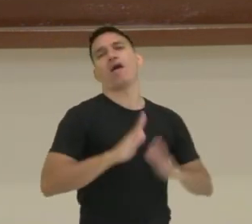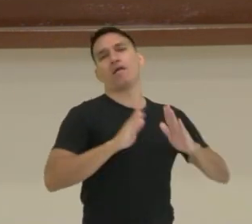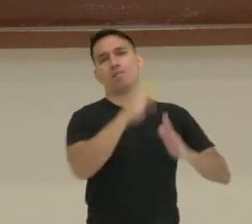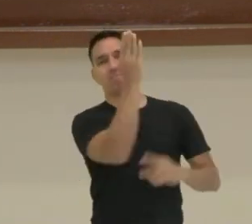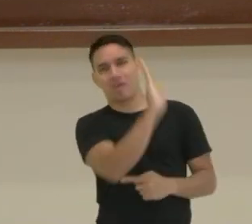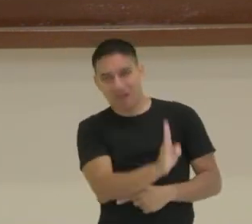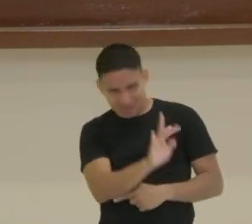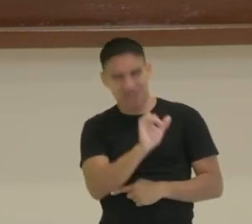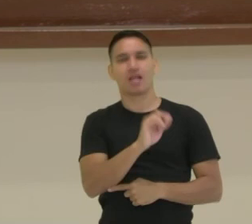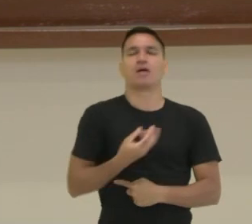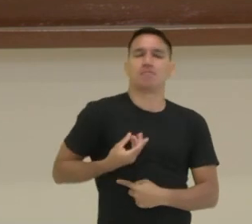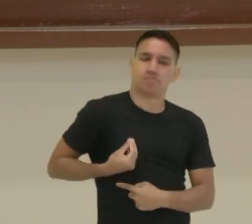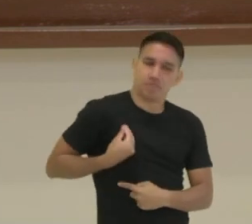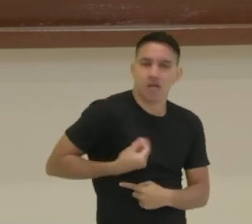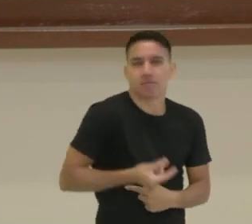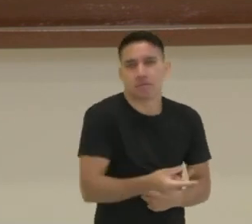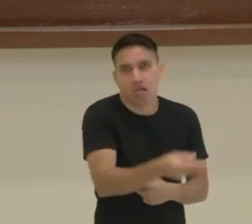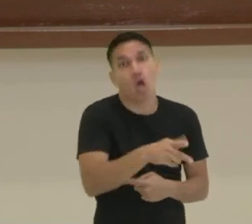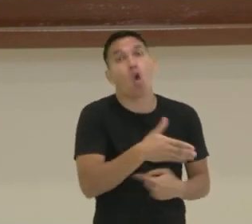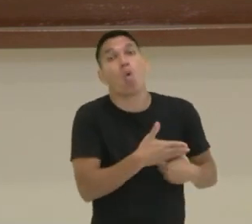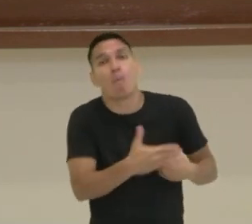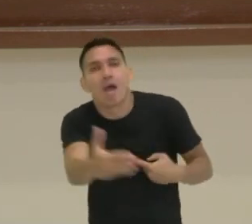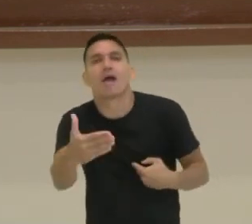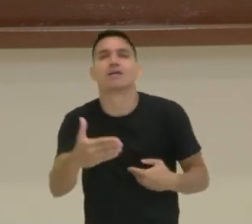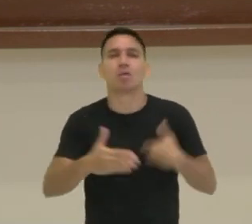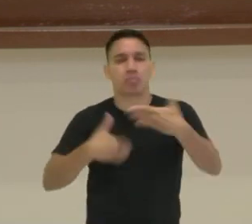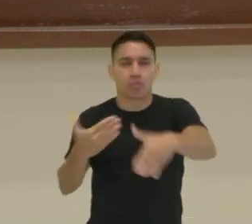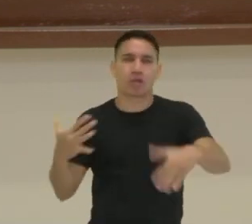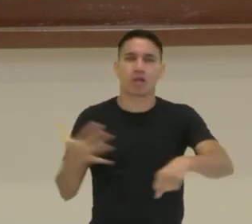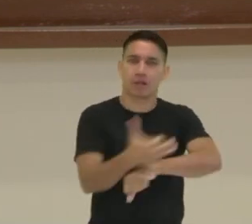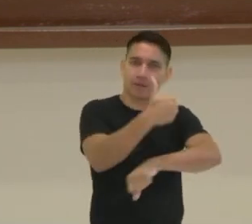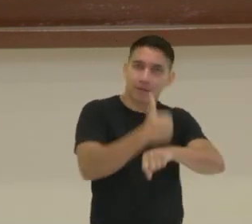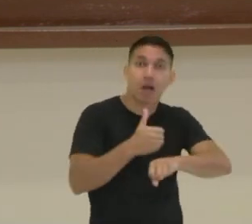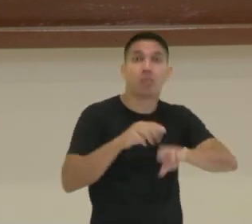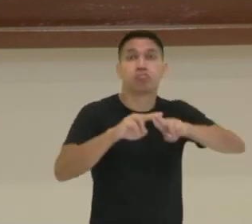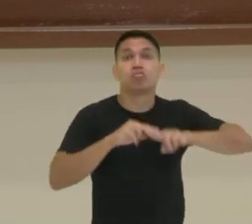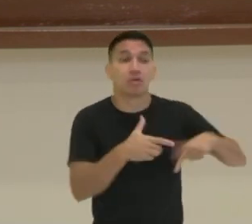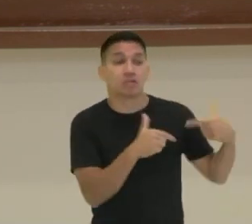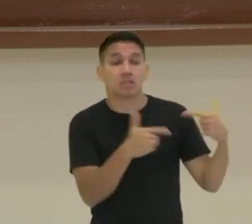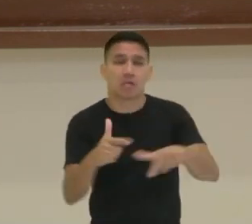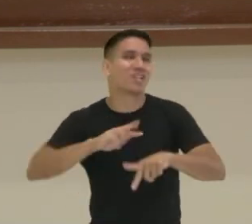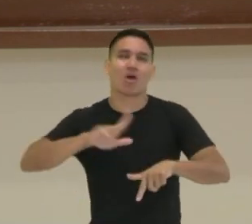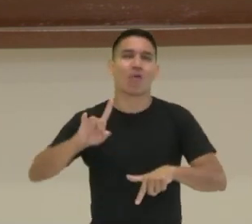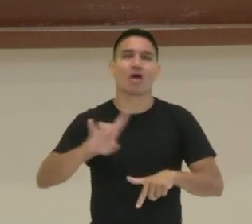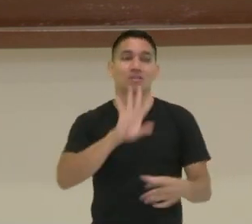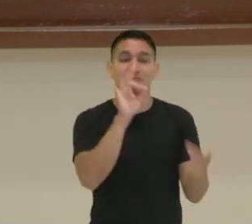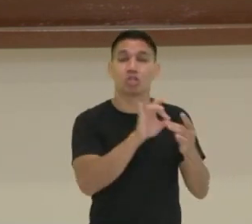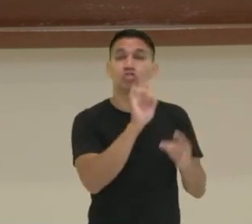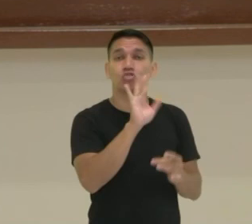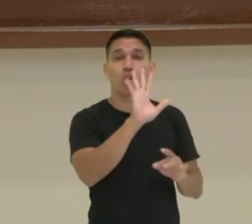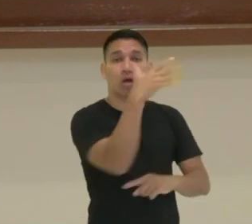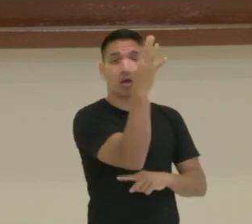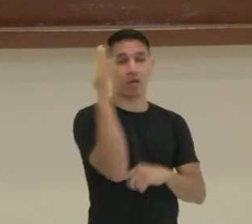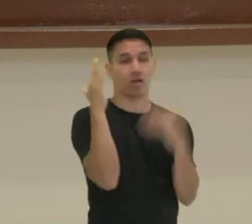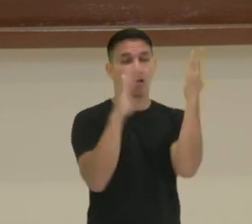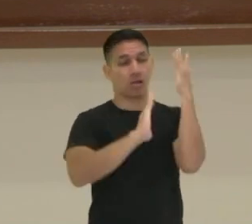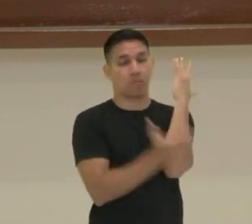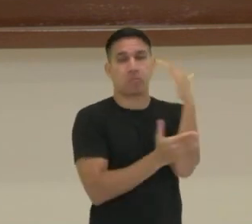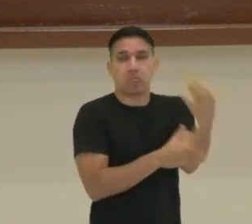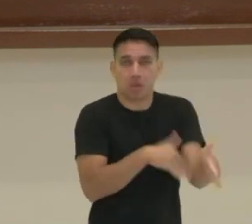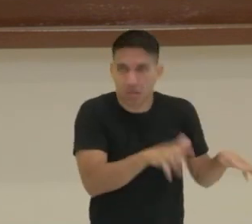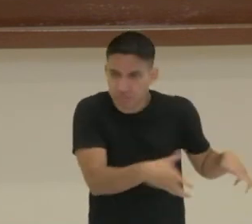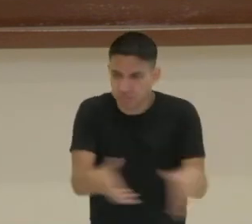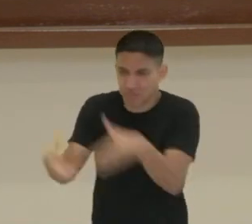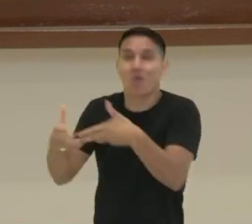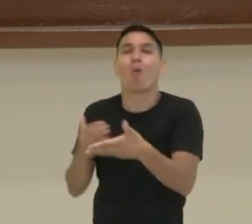começa o processo de colonização. E aí a atividade comercial não será mais o pau-brasil, tá? A atividade mais importante vai